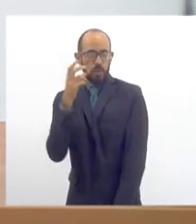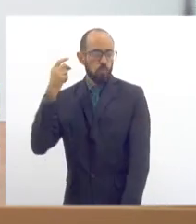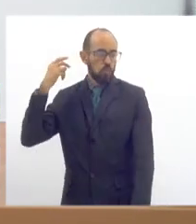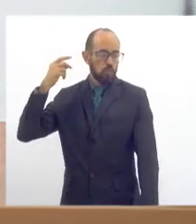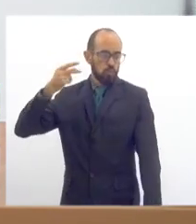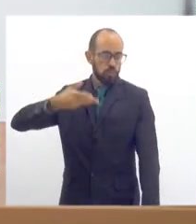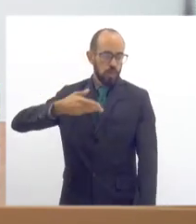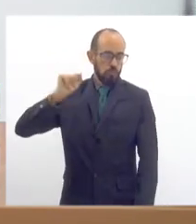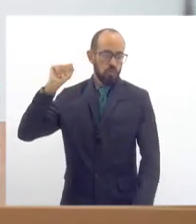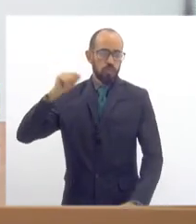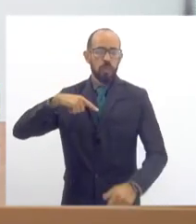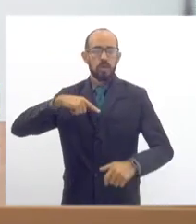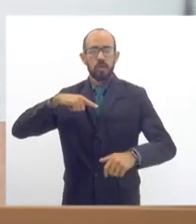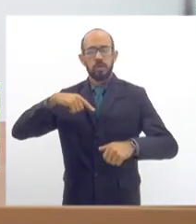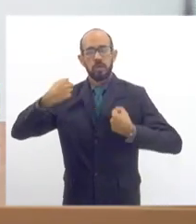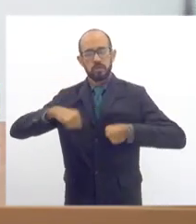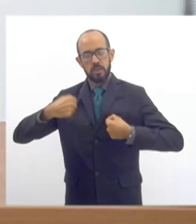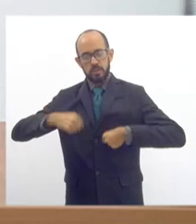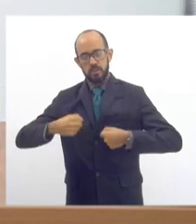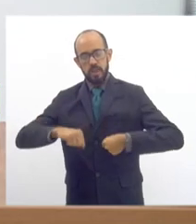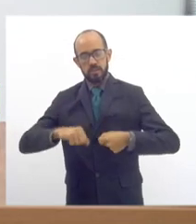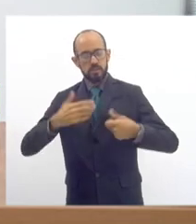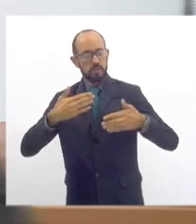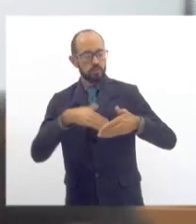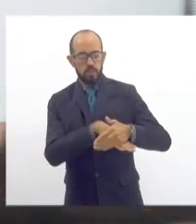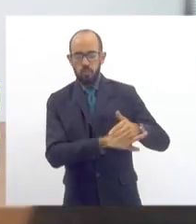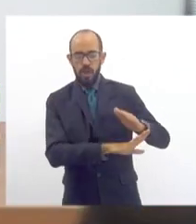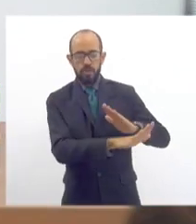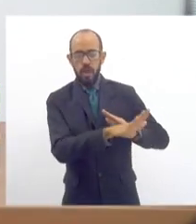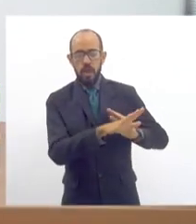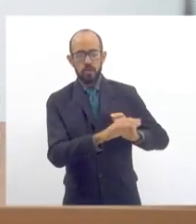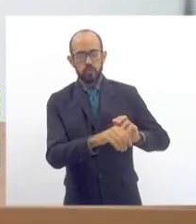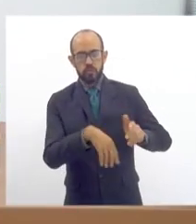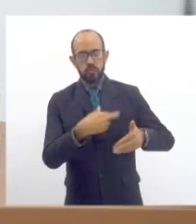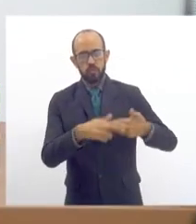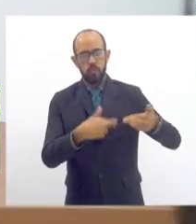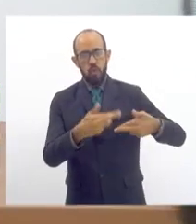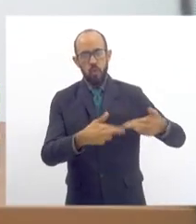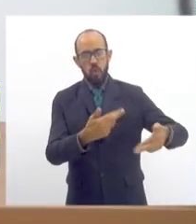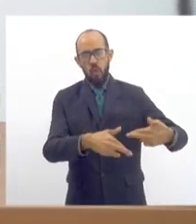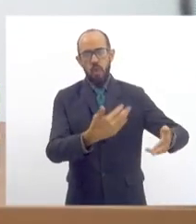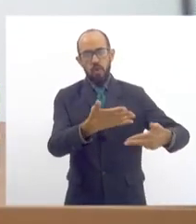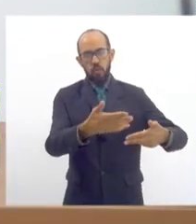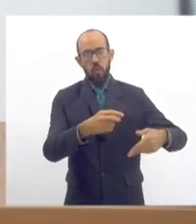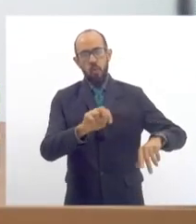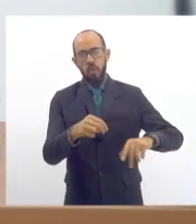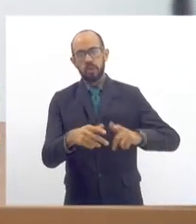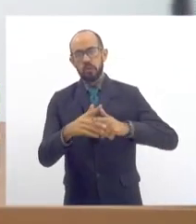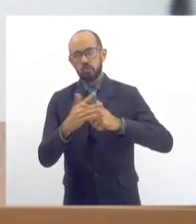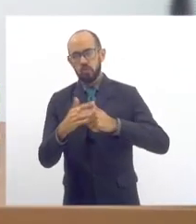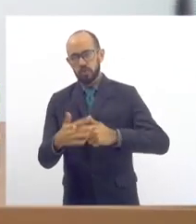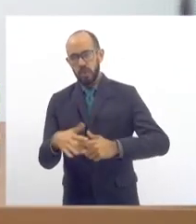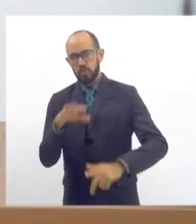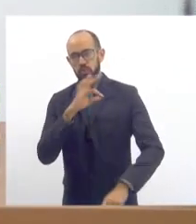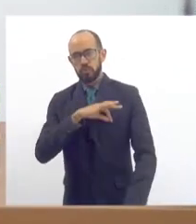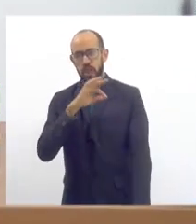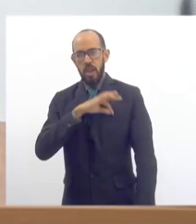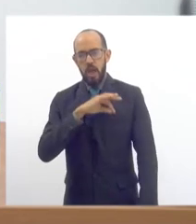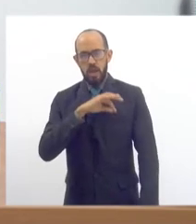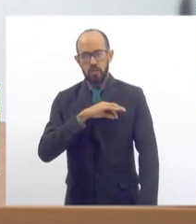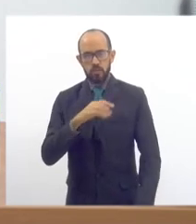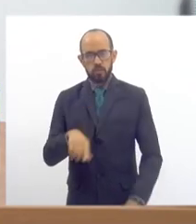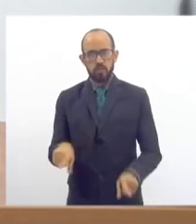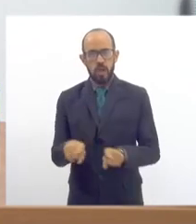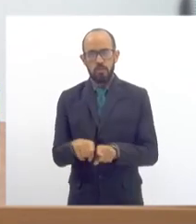demandas represadas, sejam as demandas relacionadas às reposições das perdas inflacionárias nos salários,